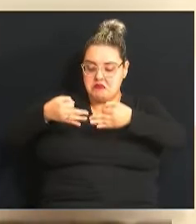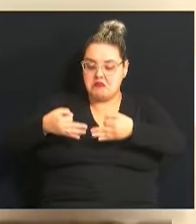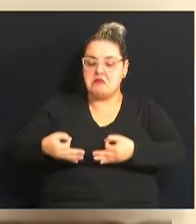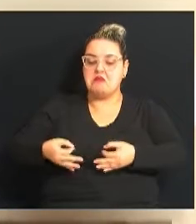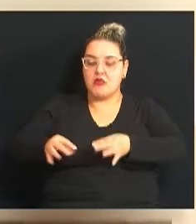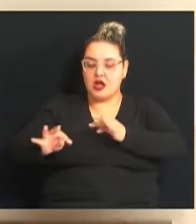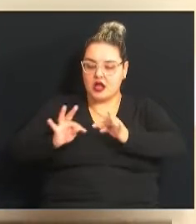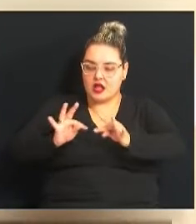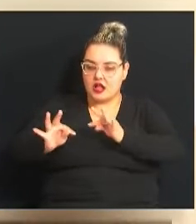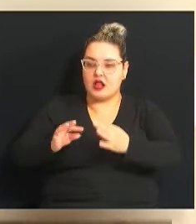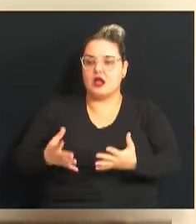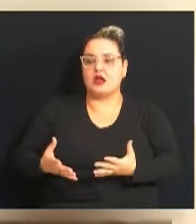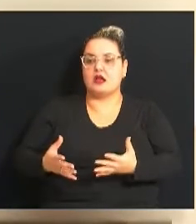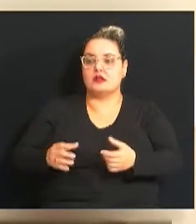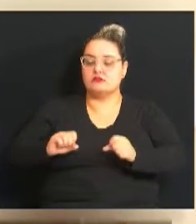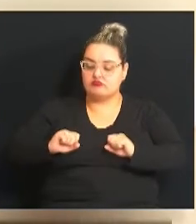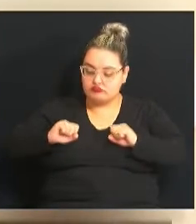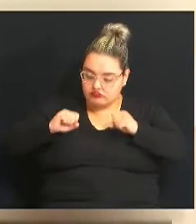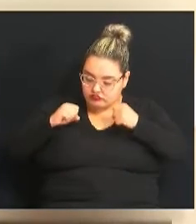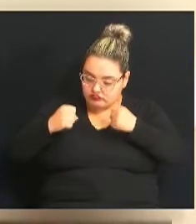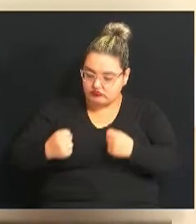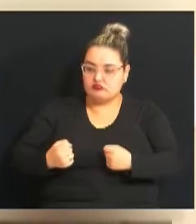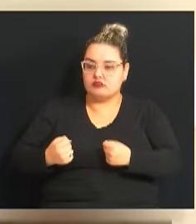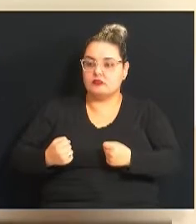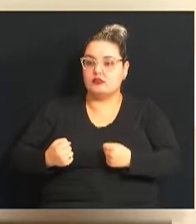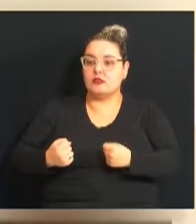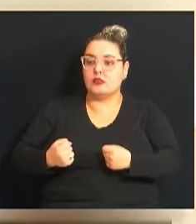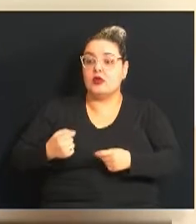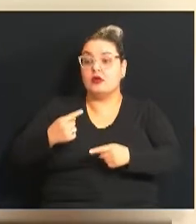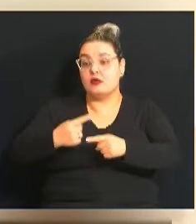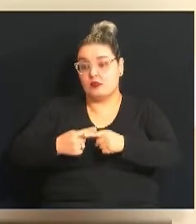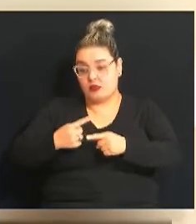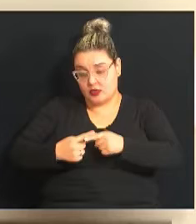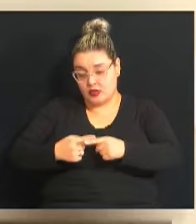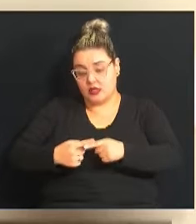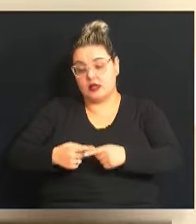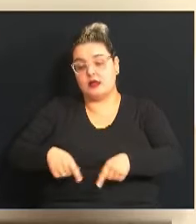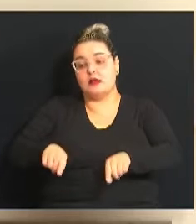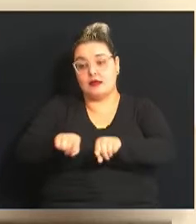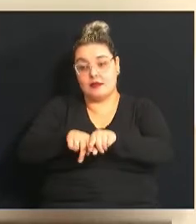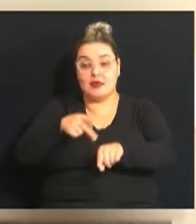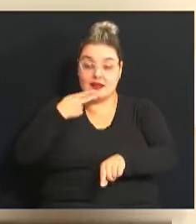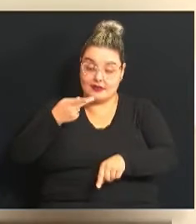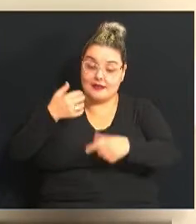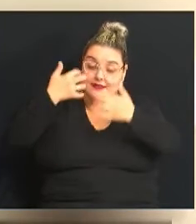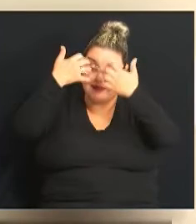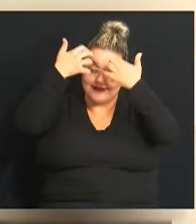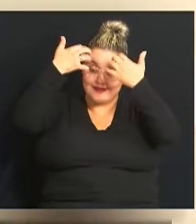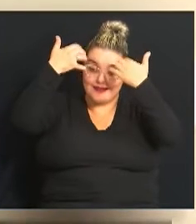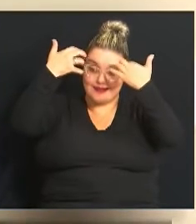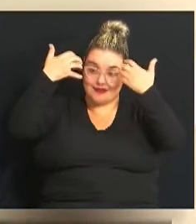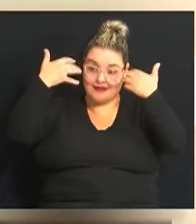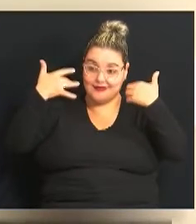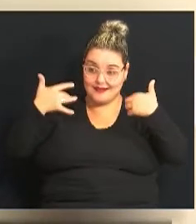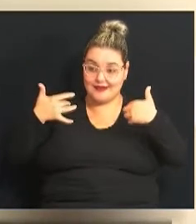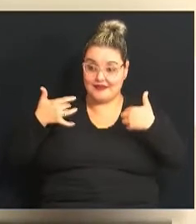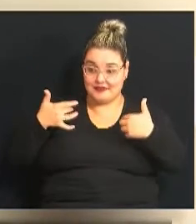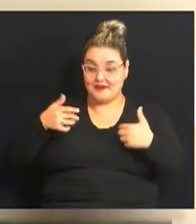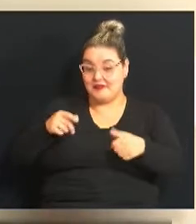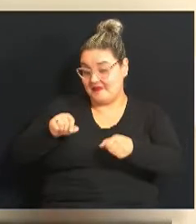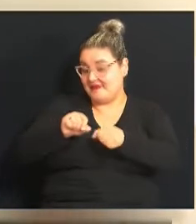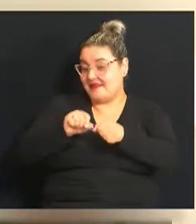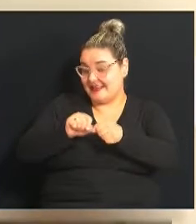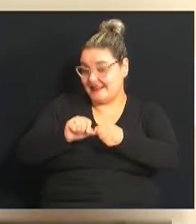técnica, com muita dedicação e, por que não dizer, com muita transpiração, né? Fazendo um paralelo com,